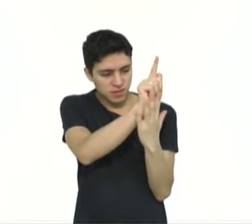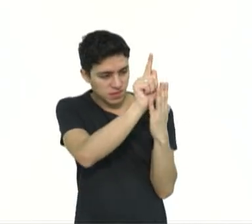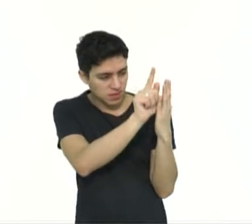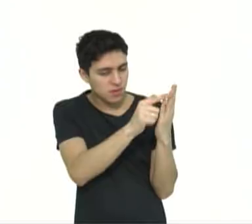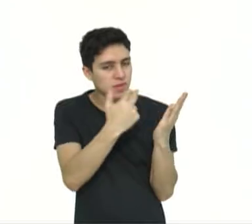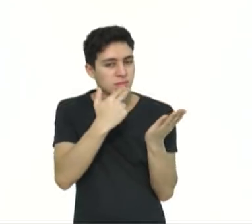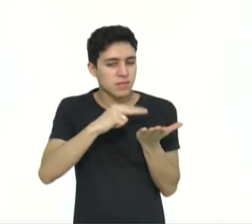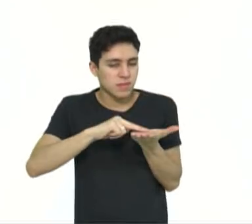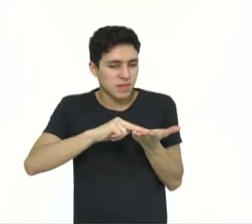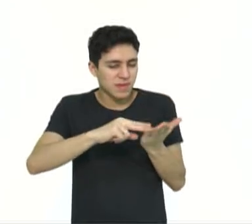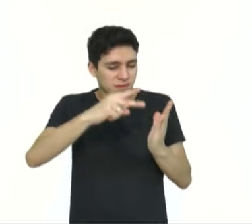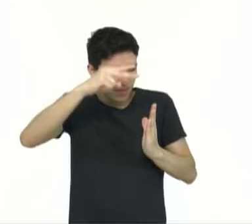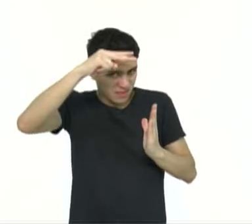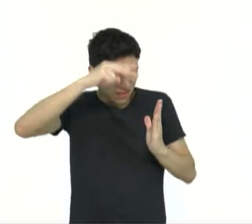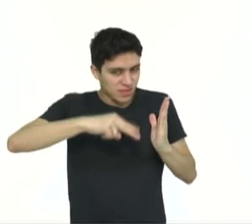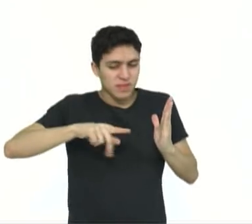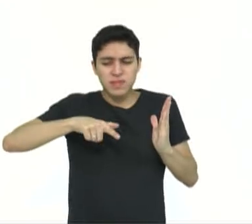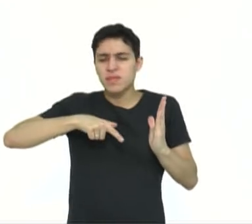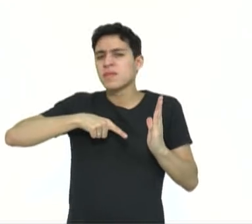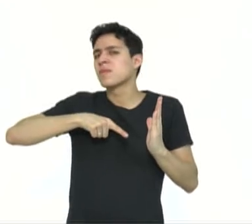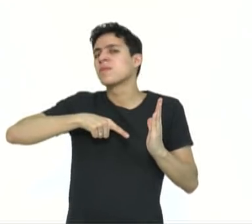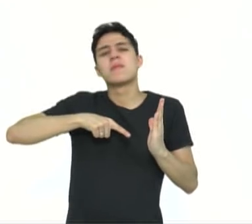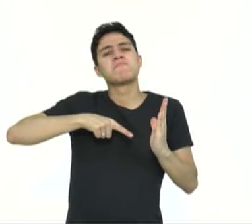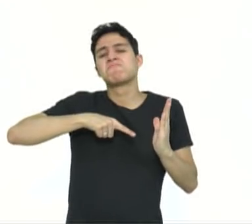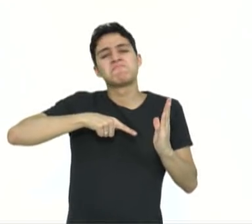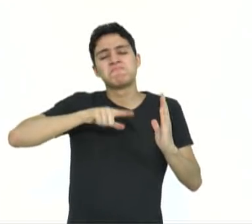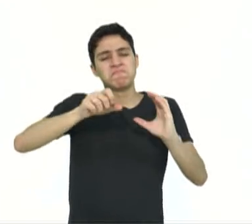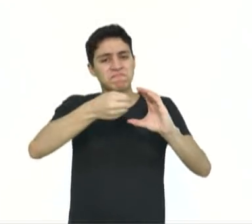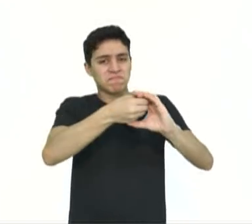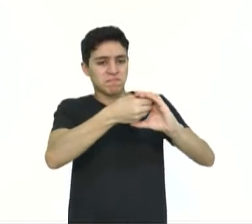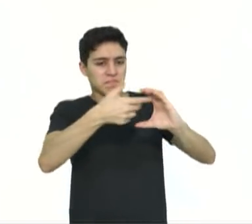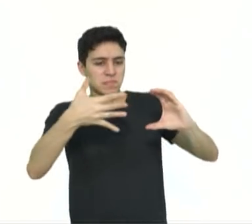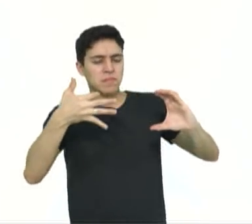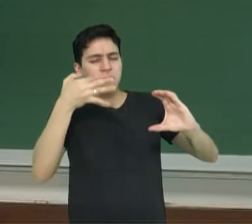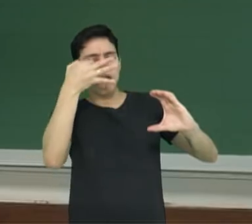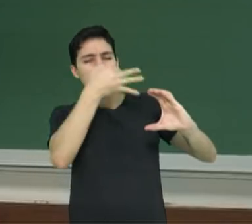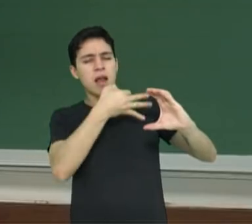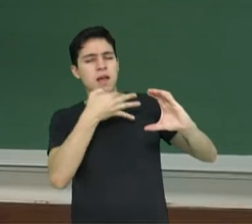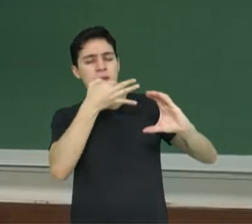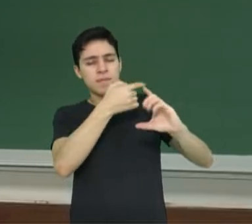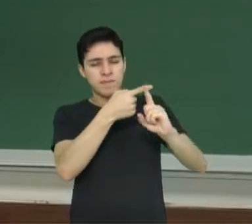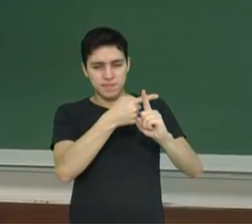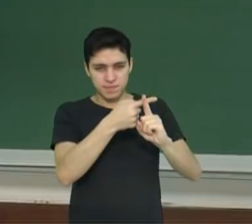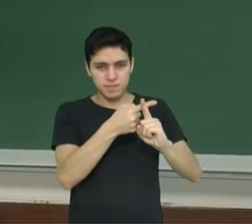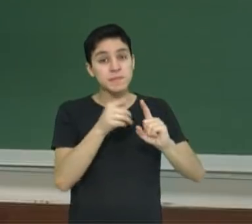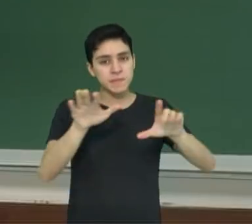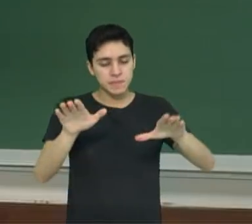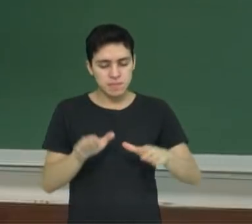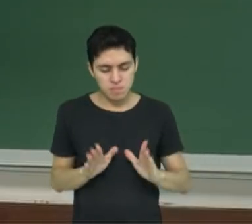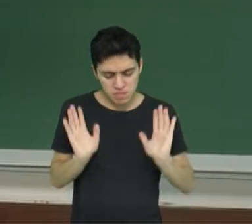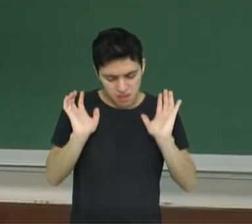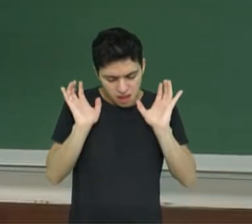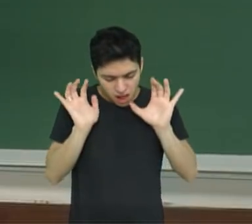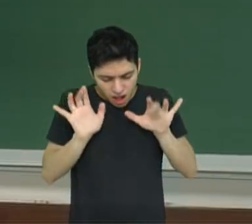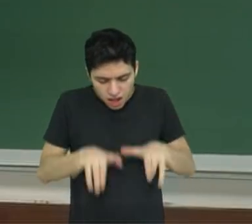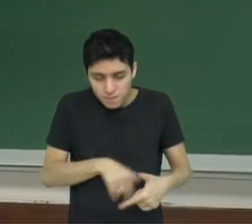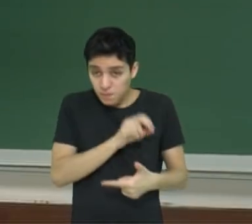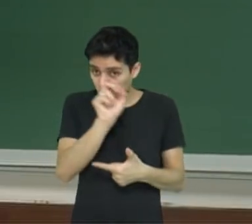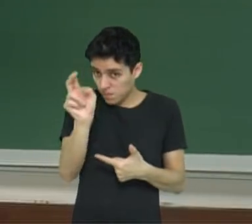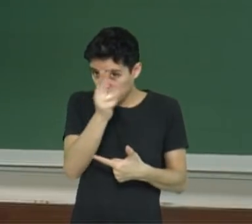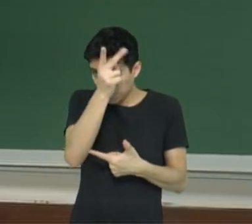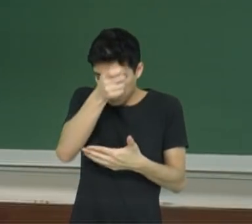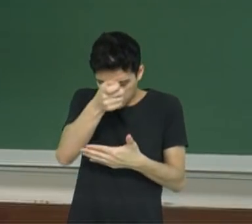leitor possui um aspecto argumentativo, porque a pessoa que escreve